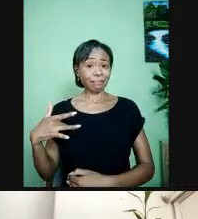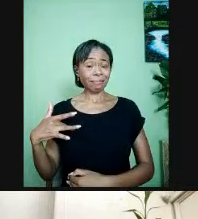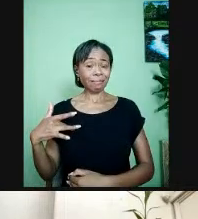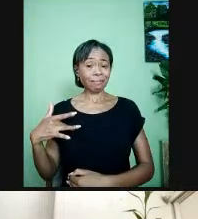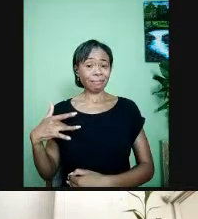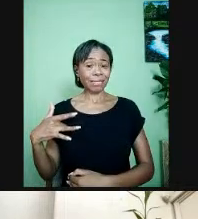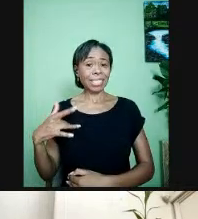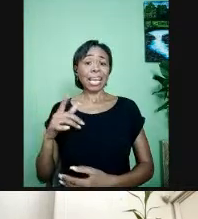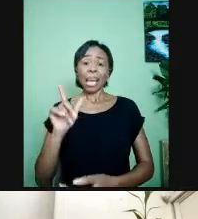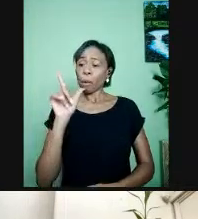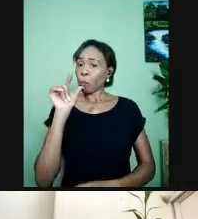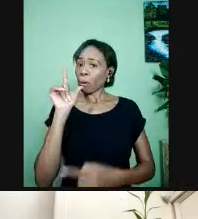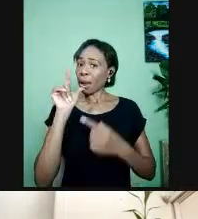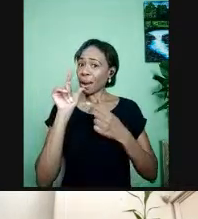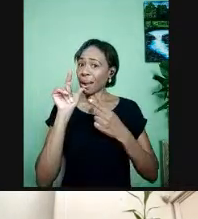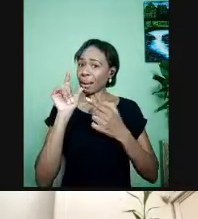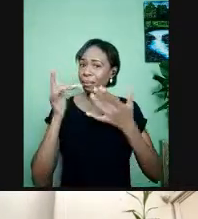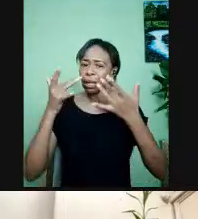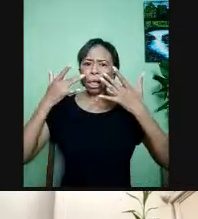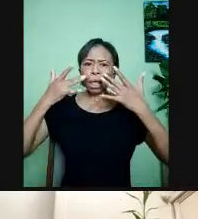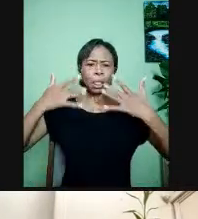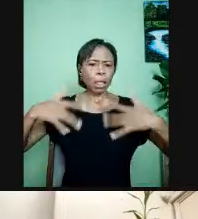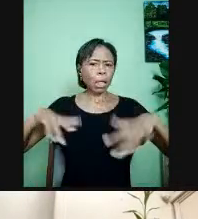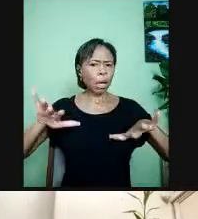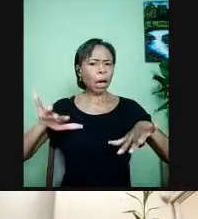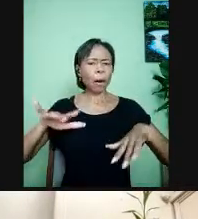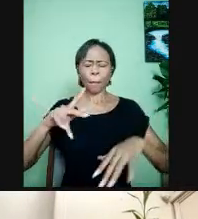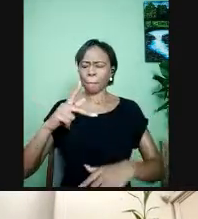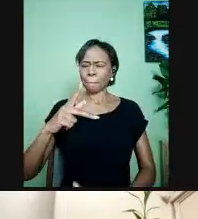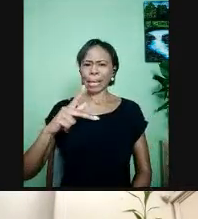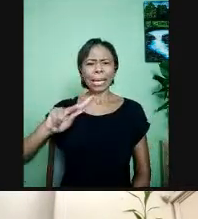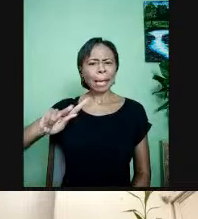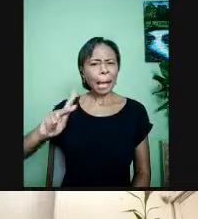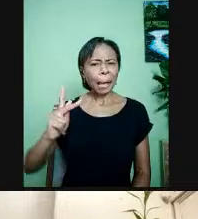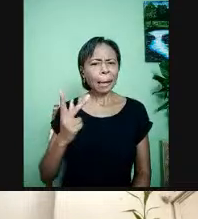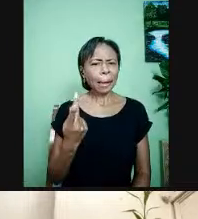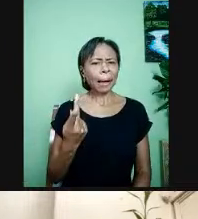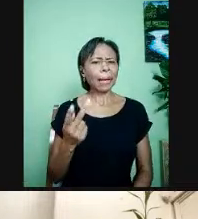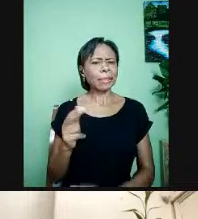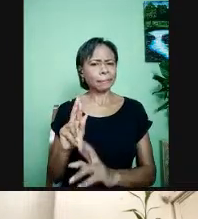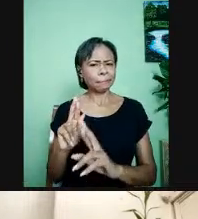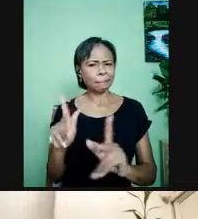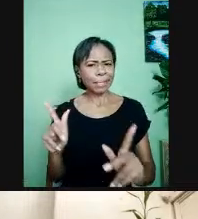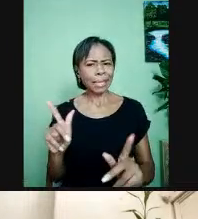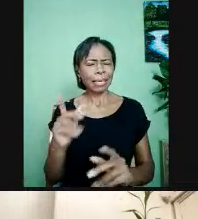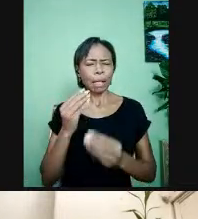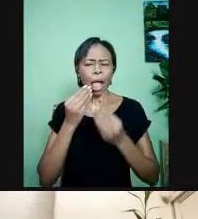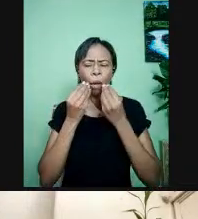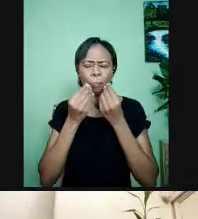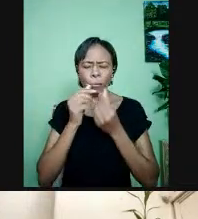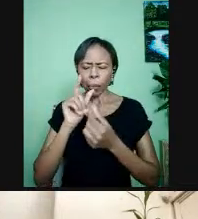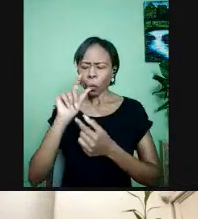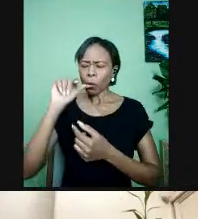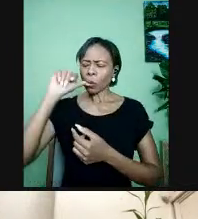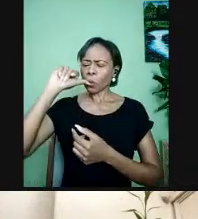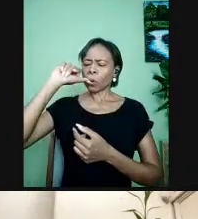uma água mais purificada, com pH diferenciado, enfim, coisa que normalmente numa